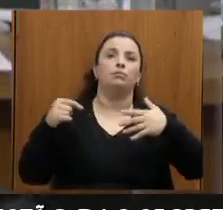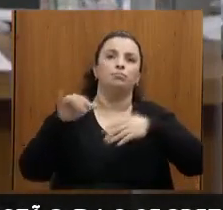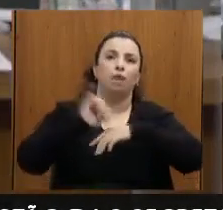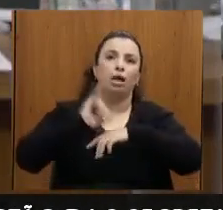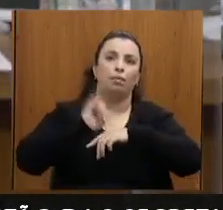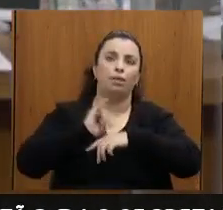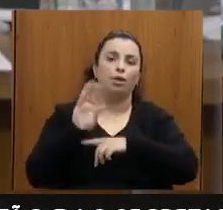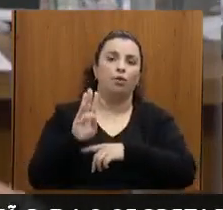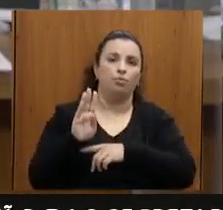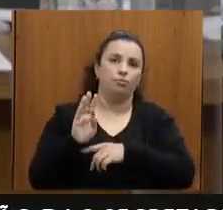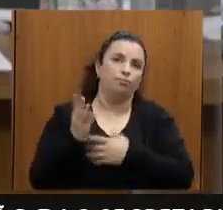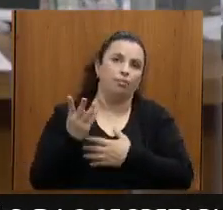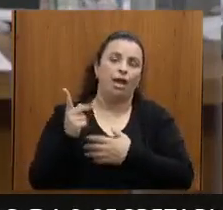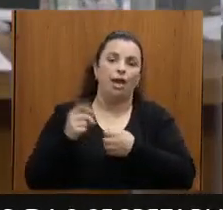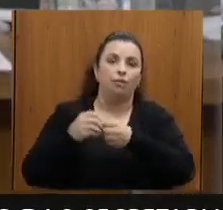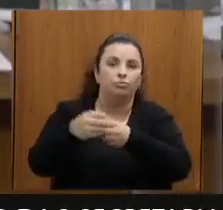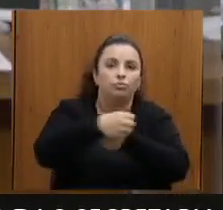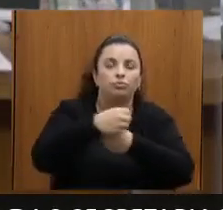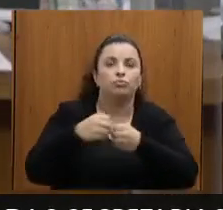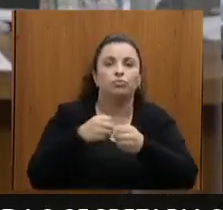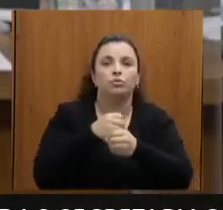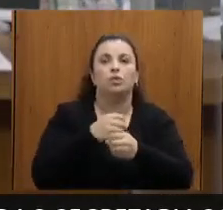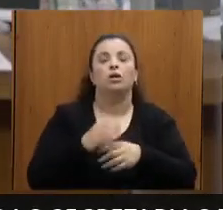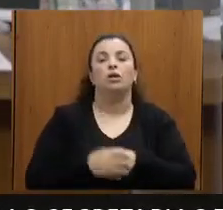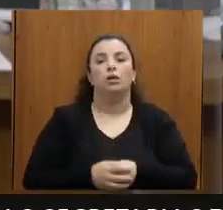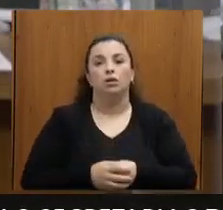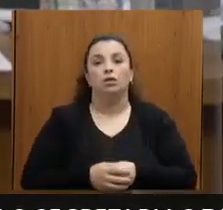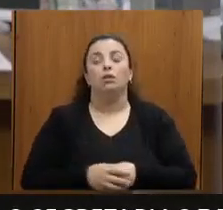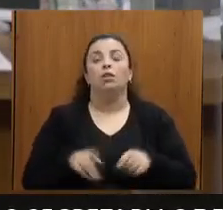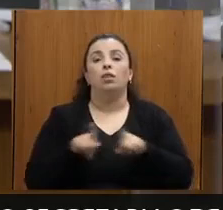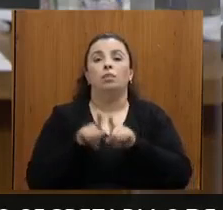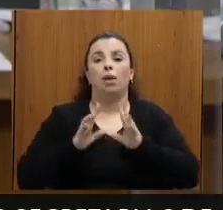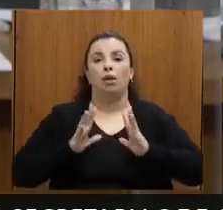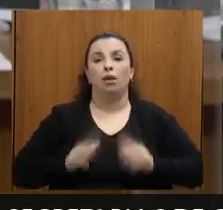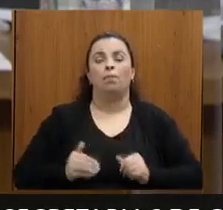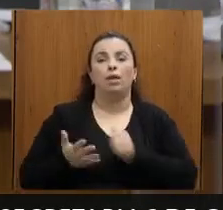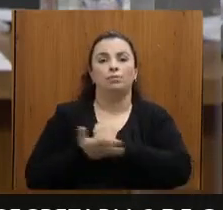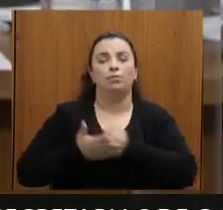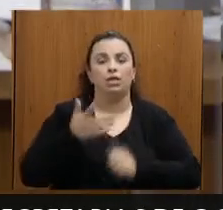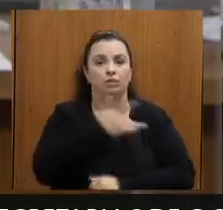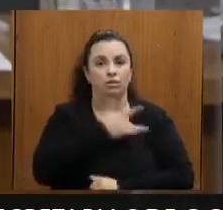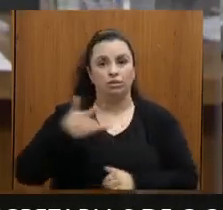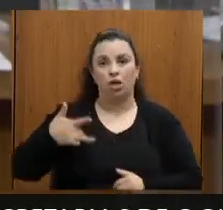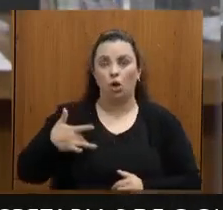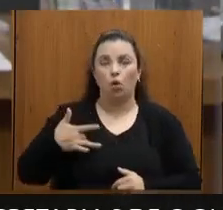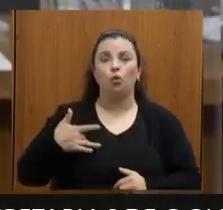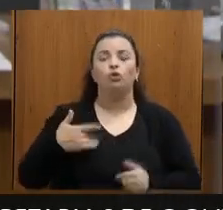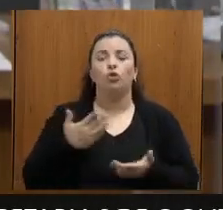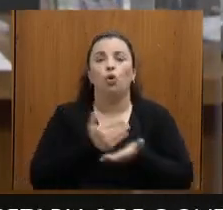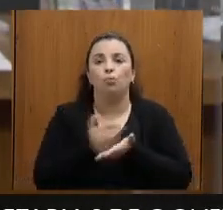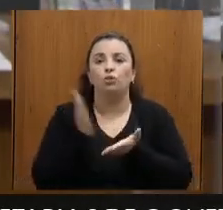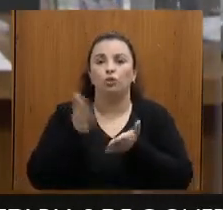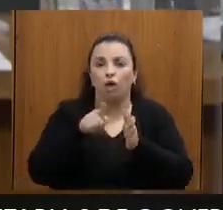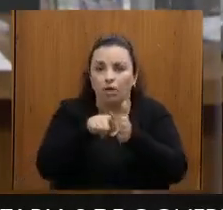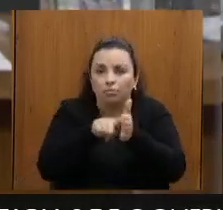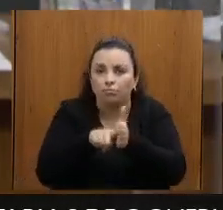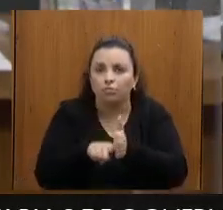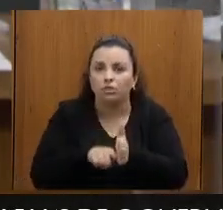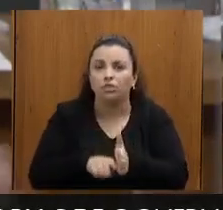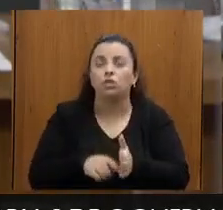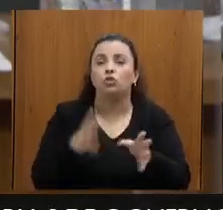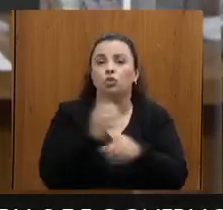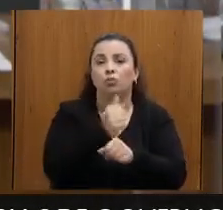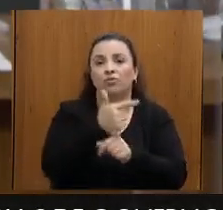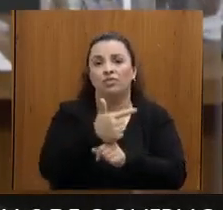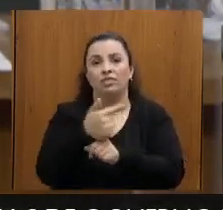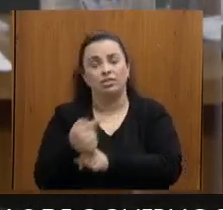favor. No que tange ao saneamento básico, iniciamos o diagnóstico pela Vale nos 27 municípios com a identificação das